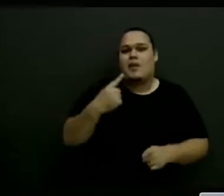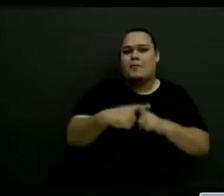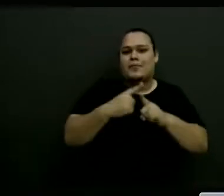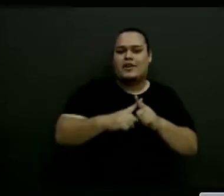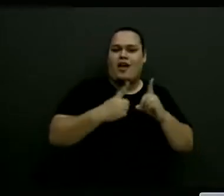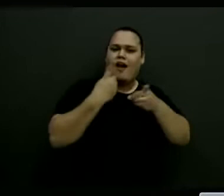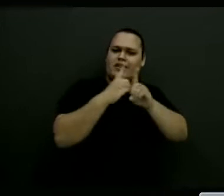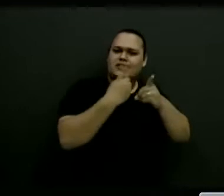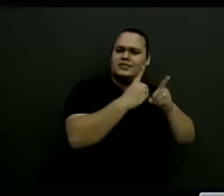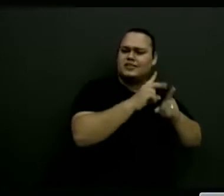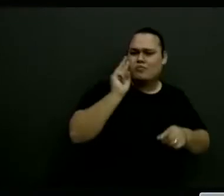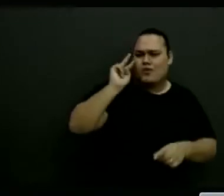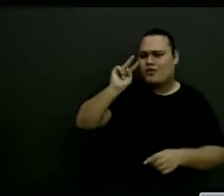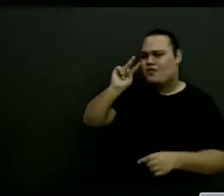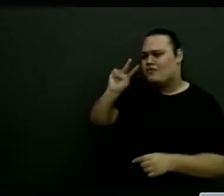terra.